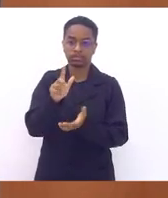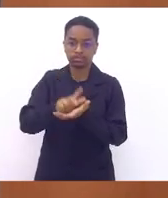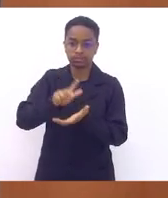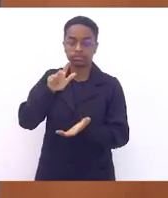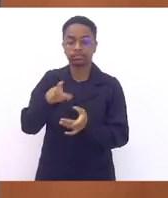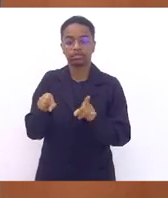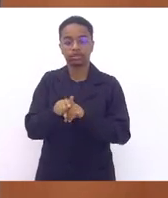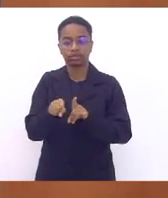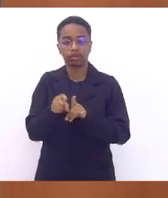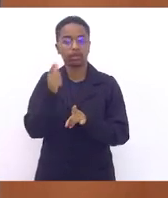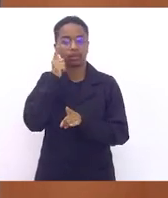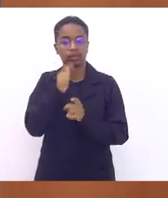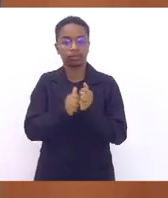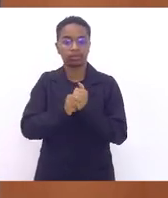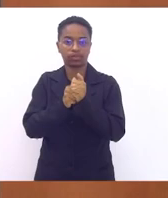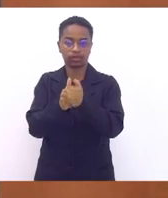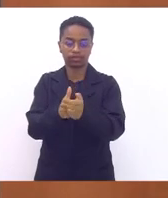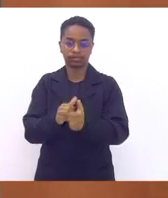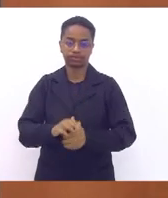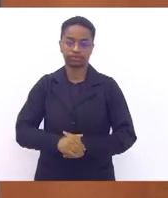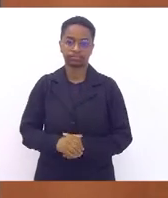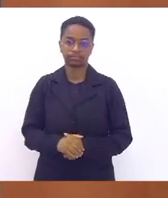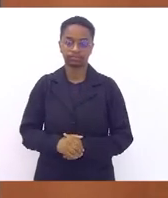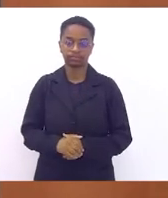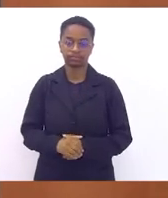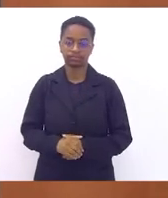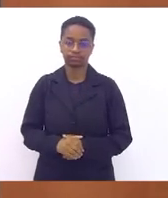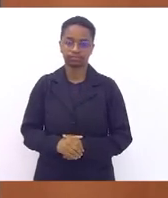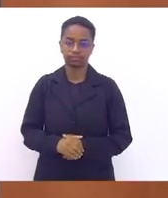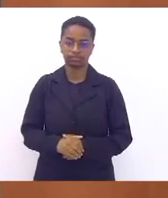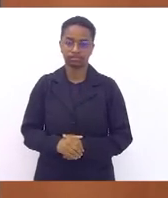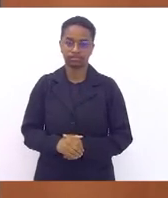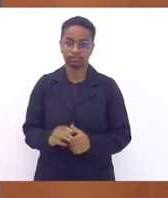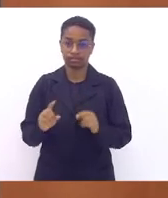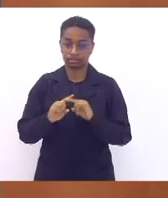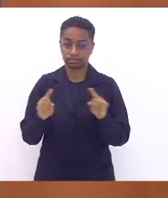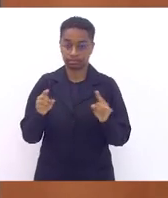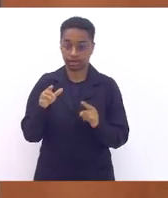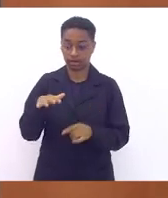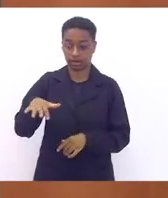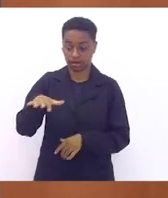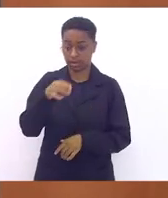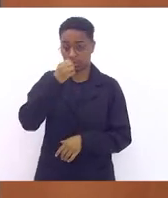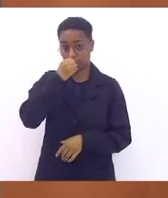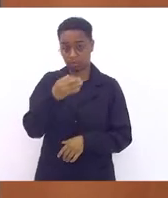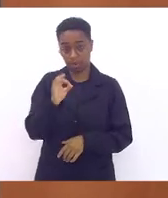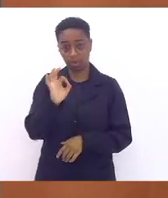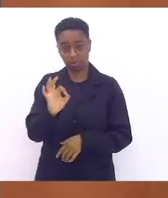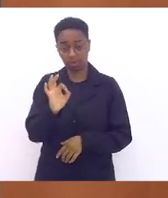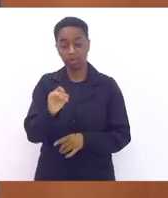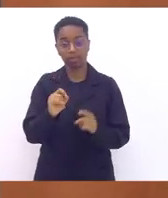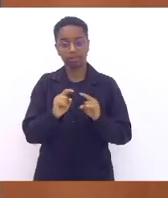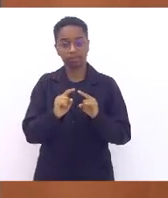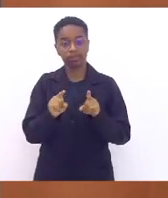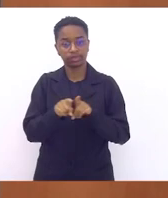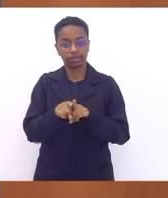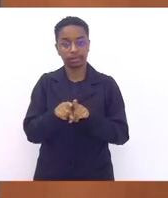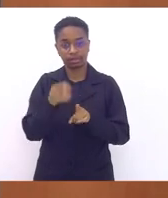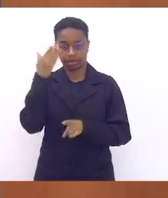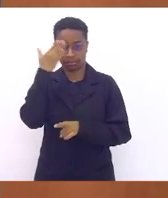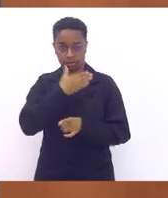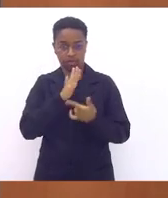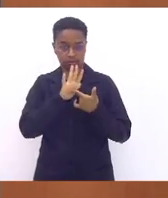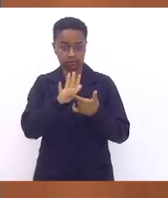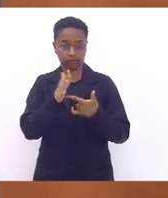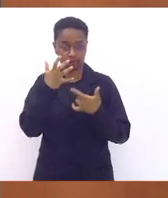como fazer o seu acompanhamento. Mas isso, embora seja teoricamente muito bom, isso já se tenha comprovado que